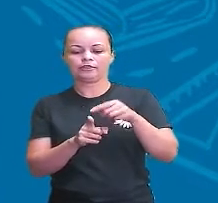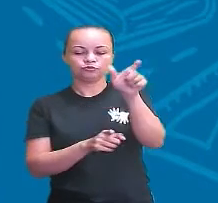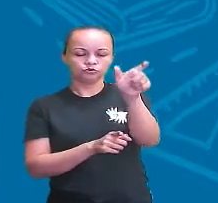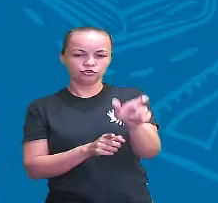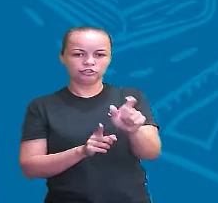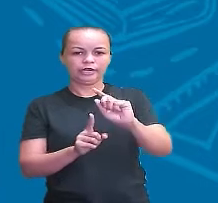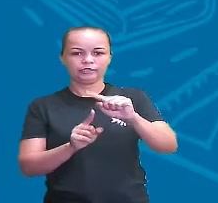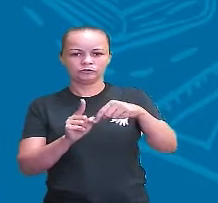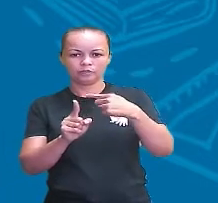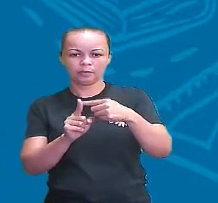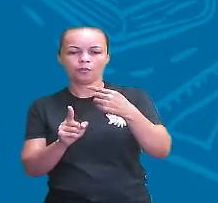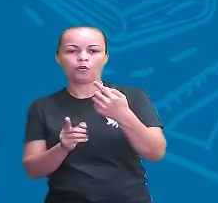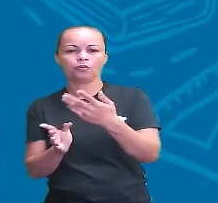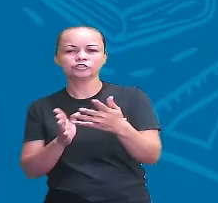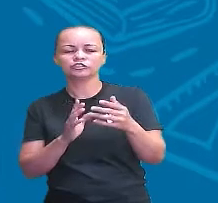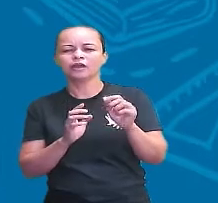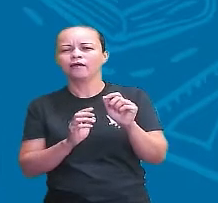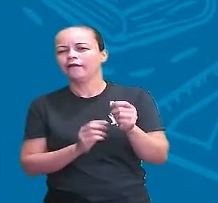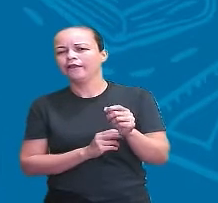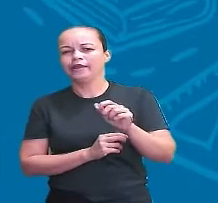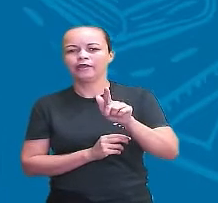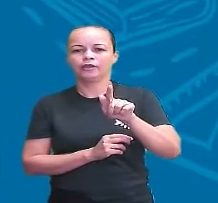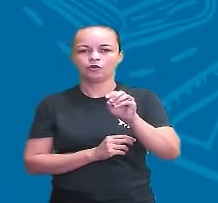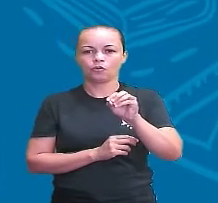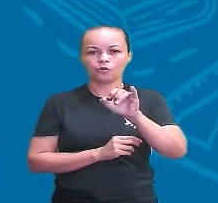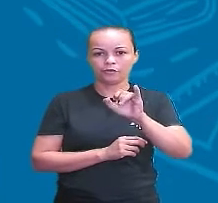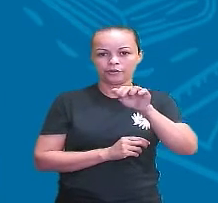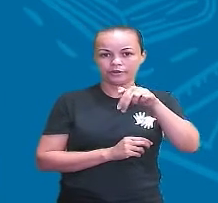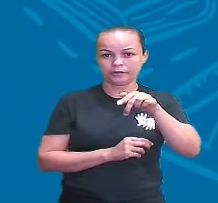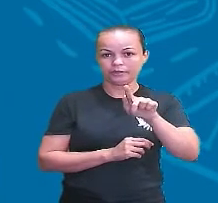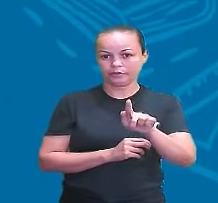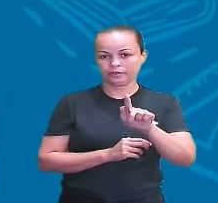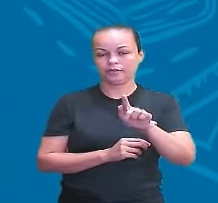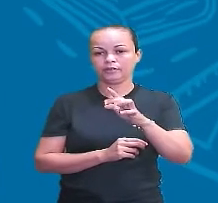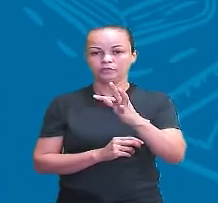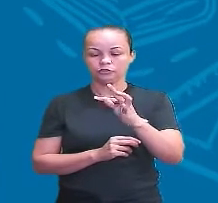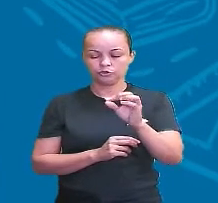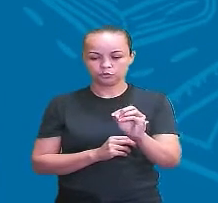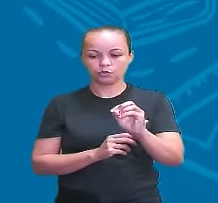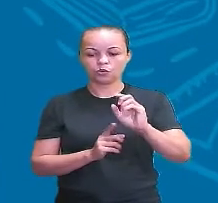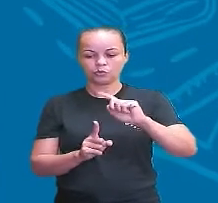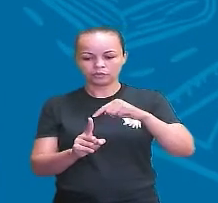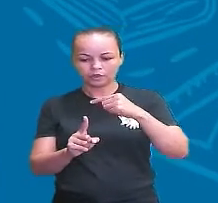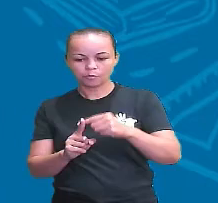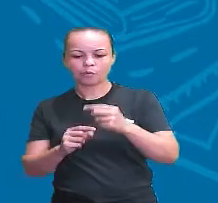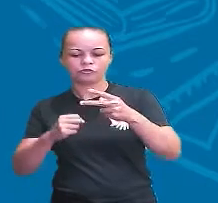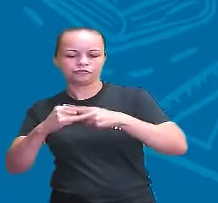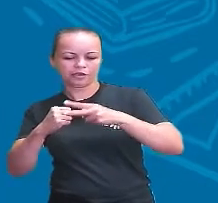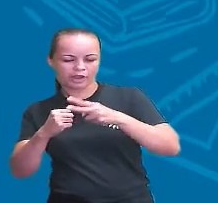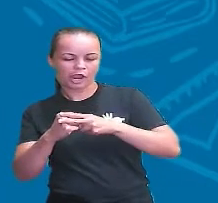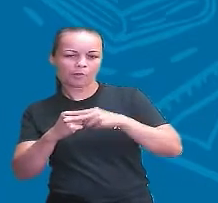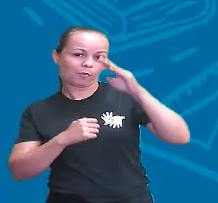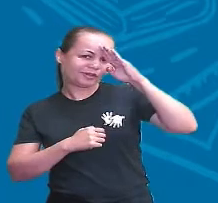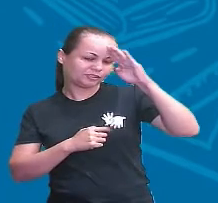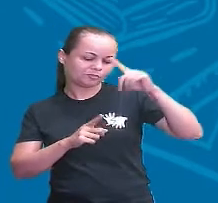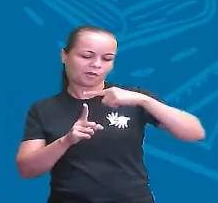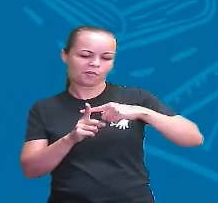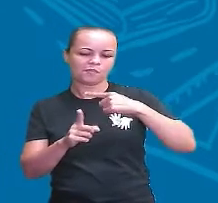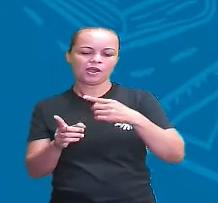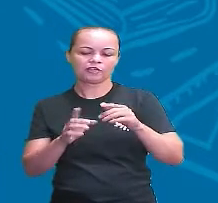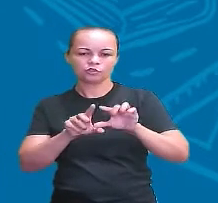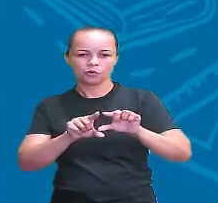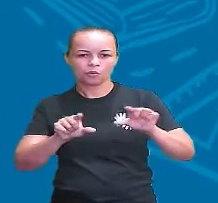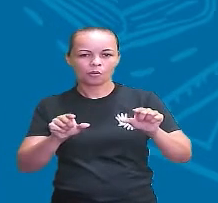complemento, tá? E é claro, o sinal de pergunta lá no final, sinal de interrogação. Então, a gente tem, am I going to visit